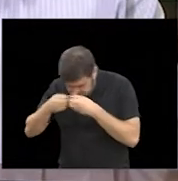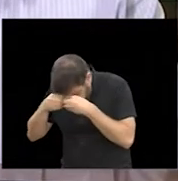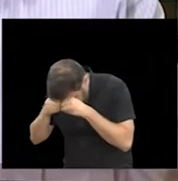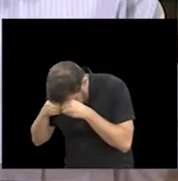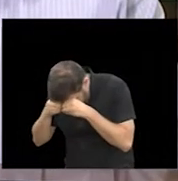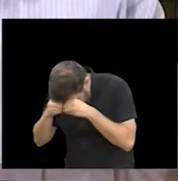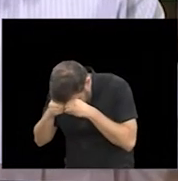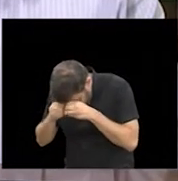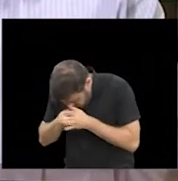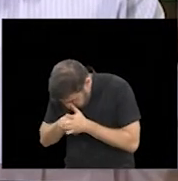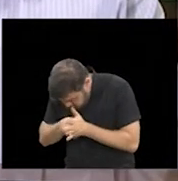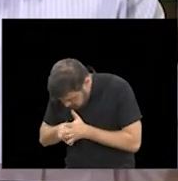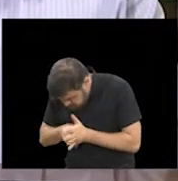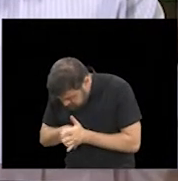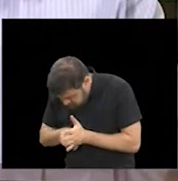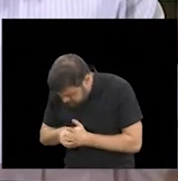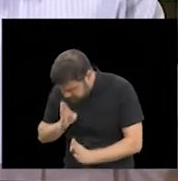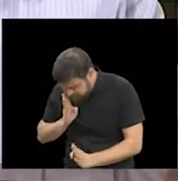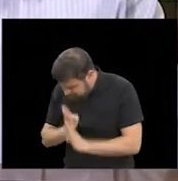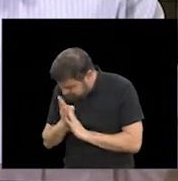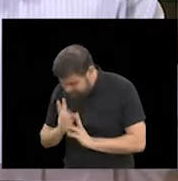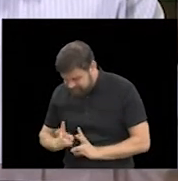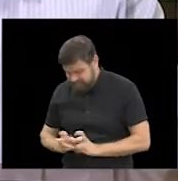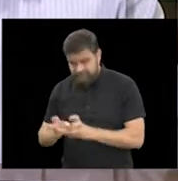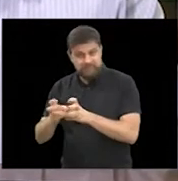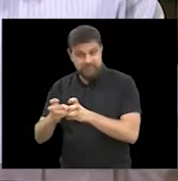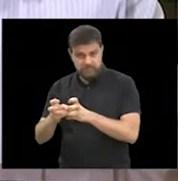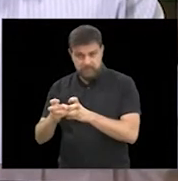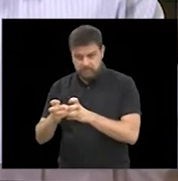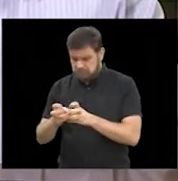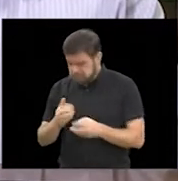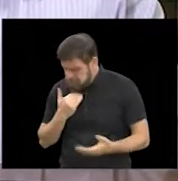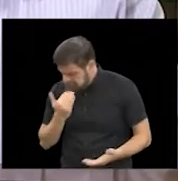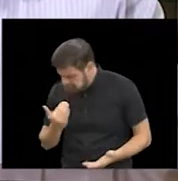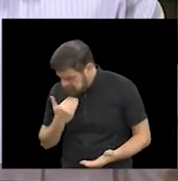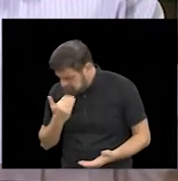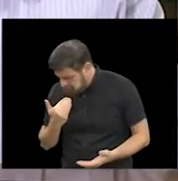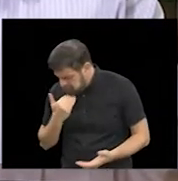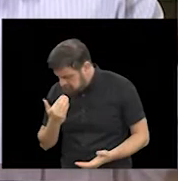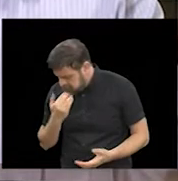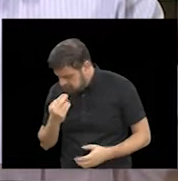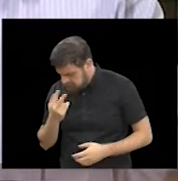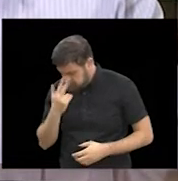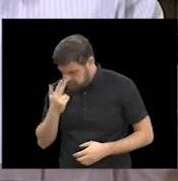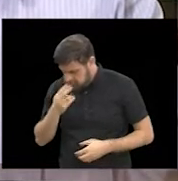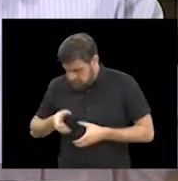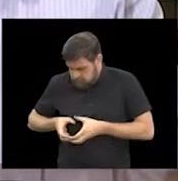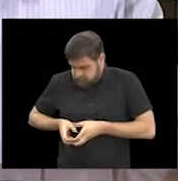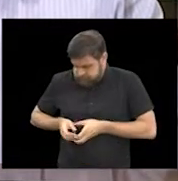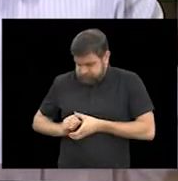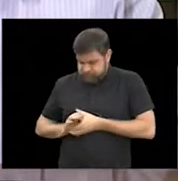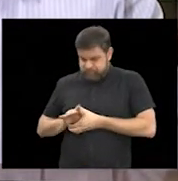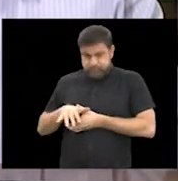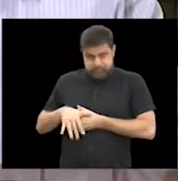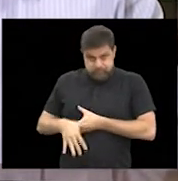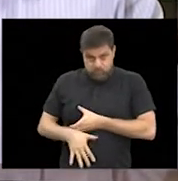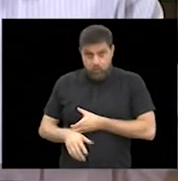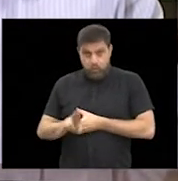não podem não dar malignidade, e como se fosse uma úlcera péptica